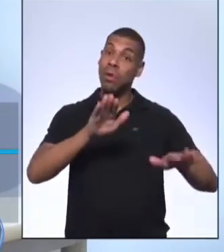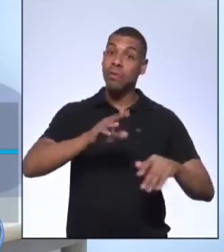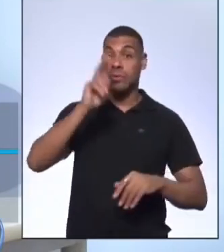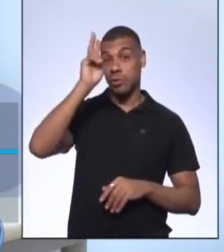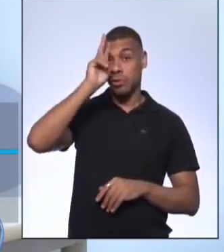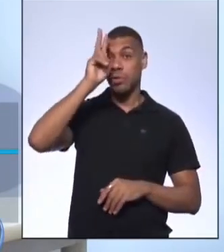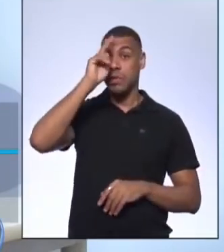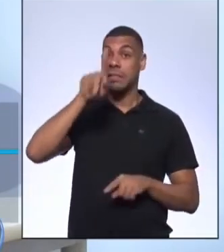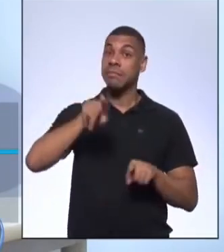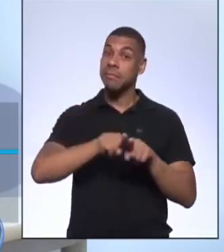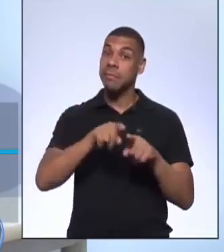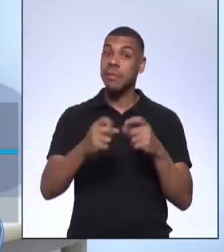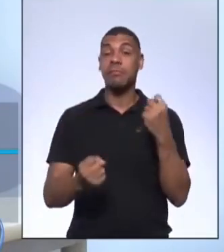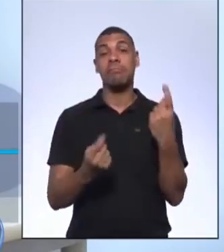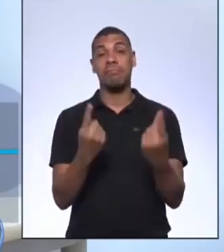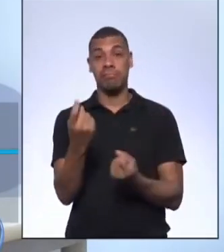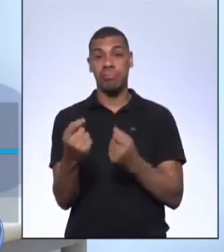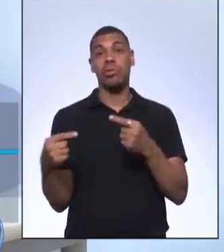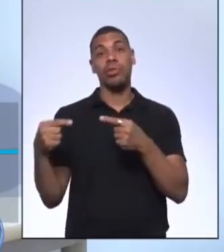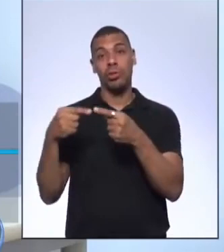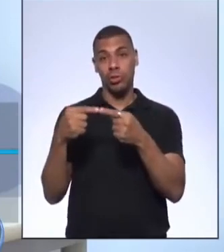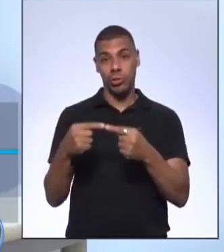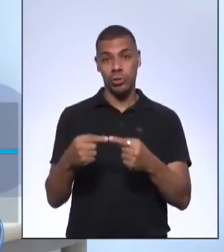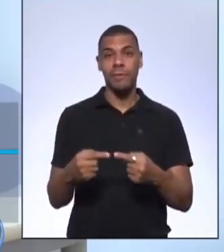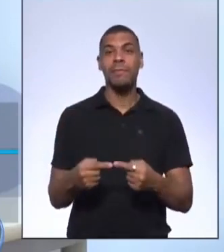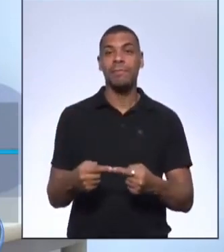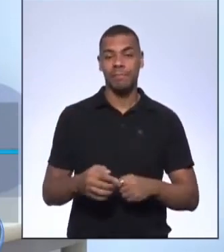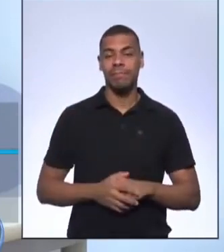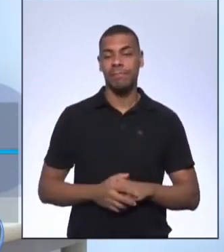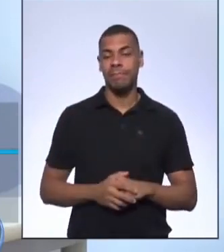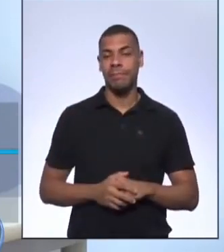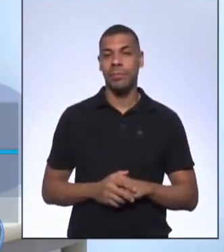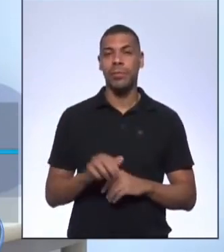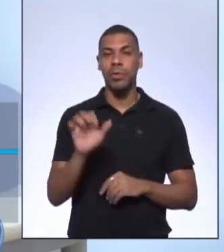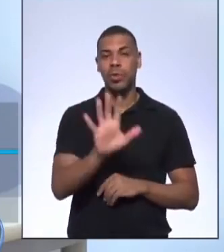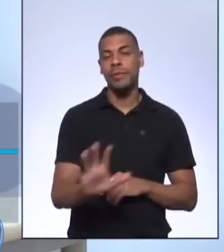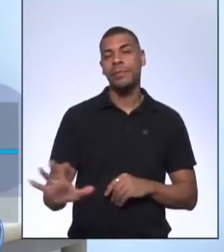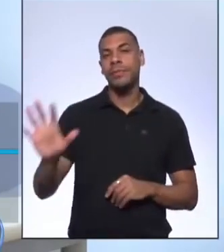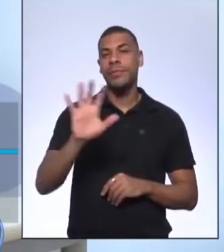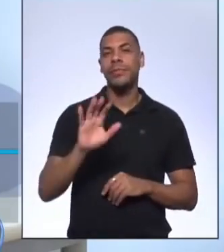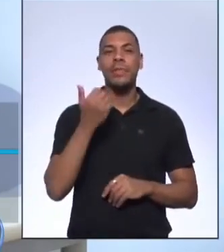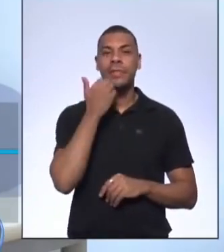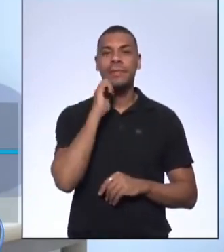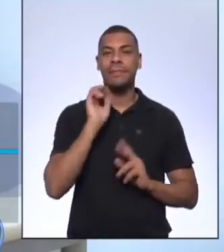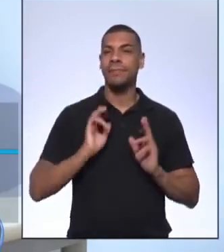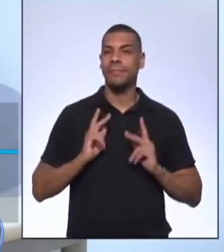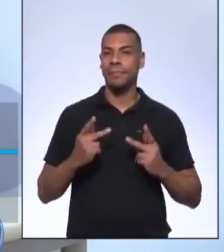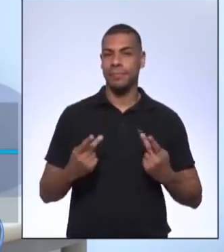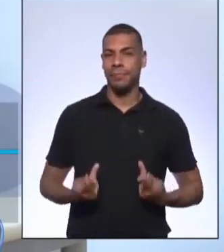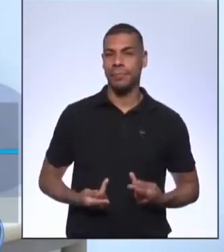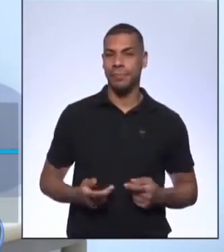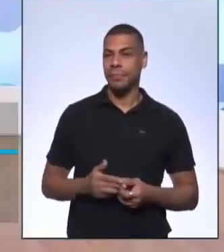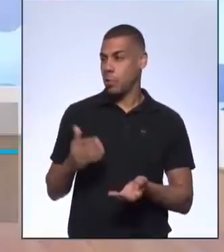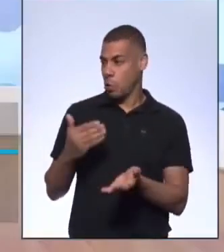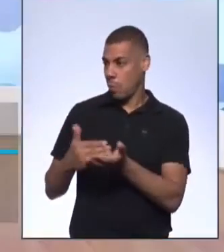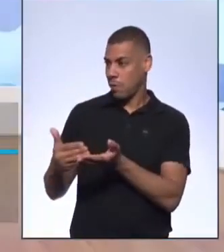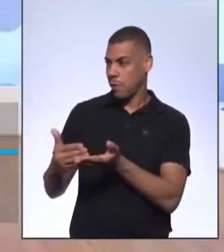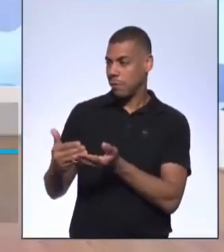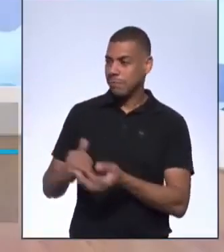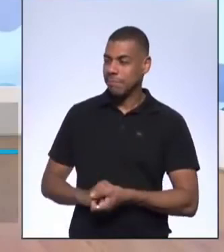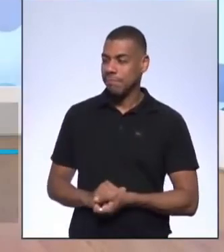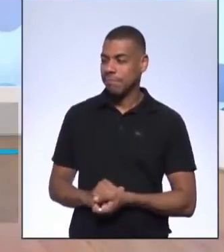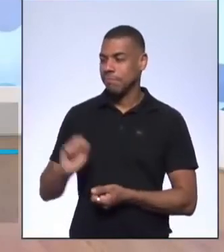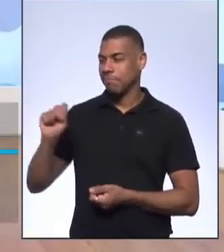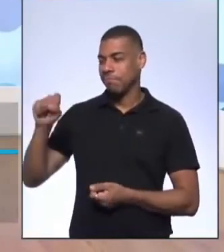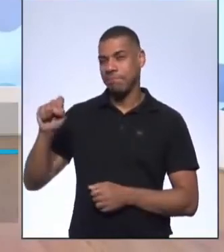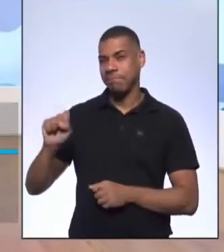que a gente traz aqui um assunto muito ligado a toda a área de ciências humanas. Então, vamos lá, professora Milene? Vamos